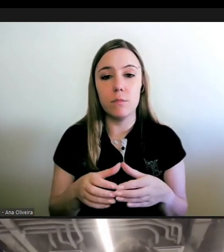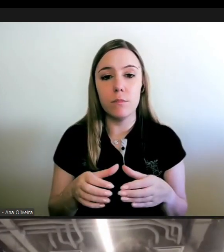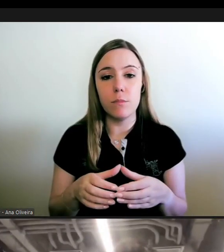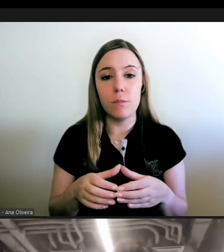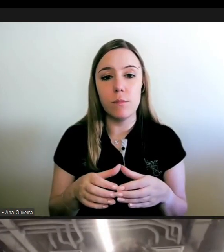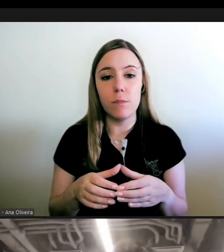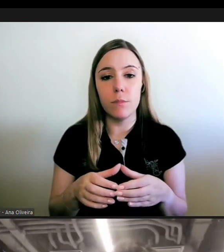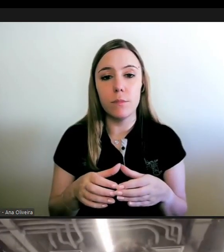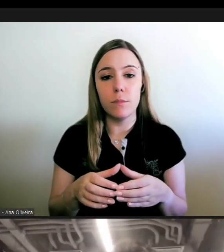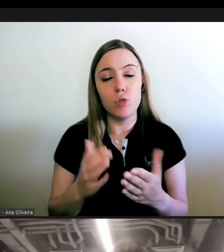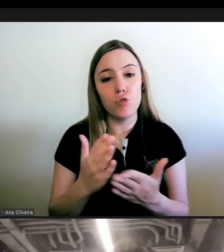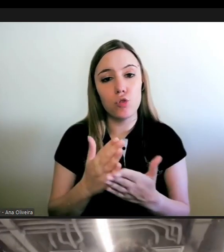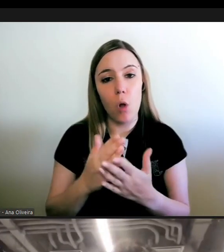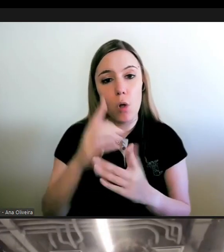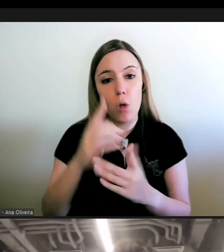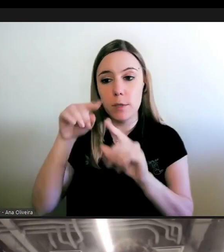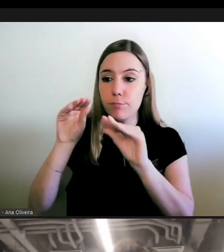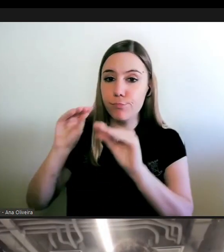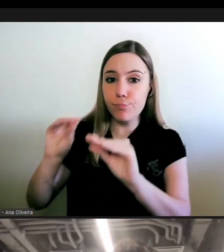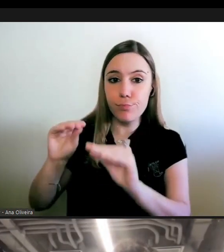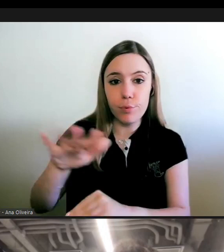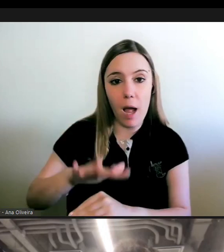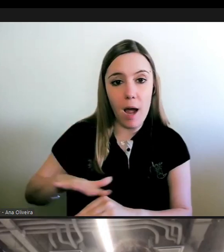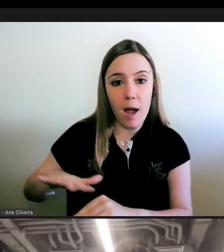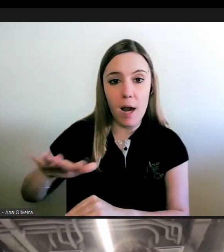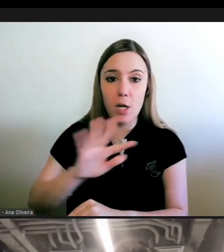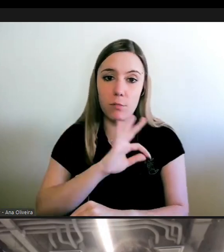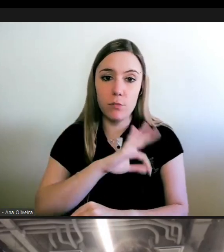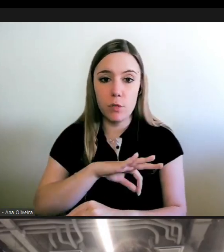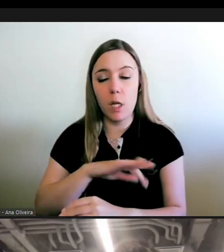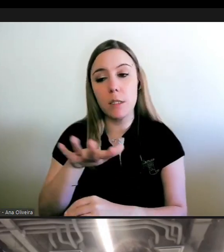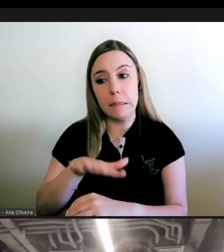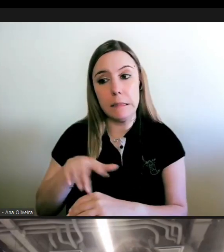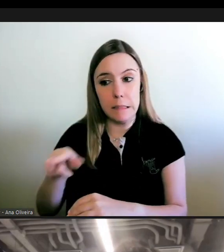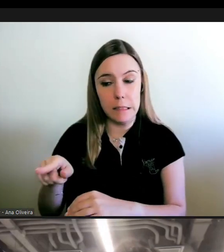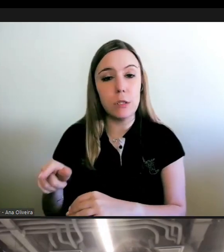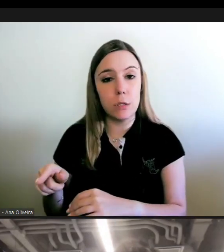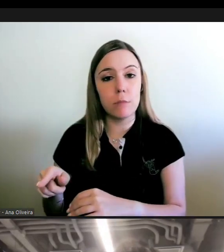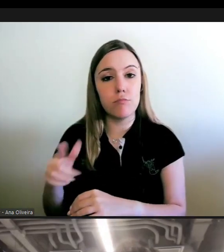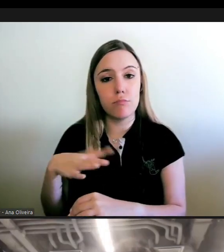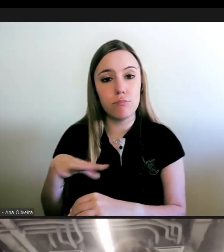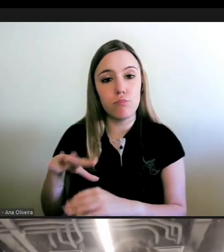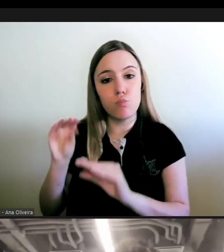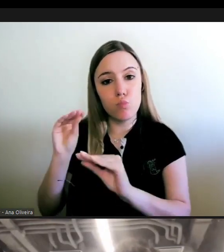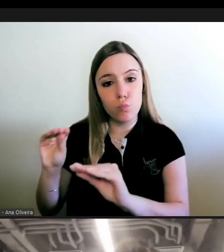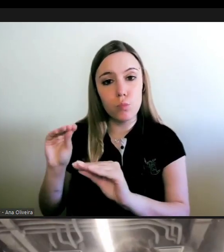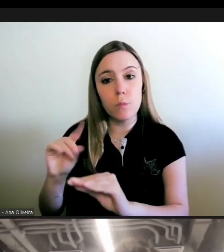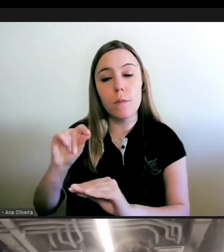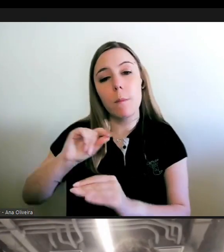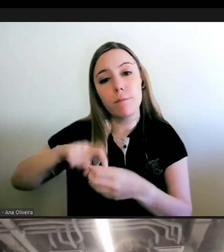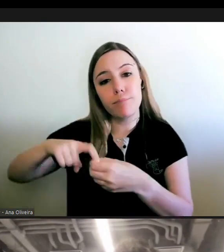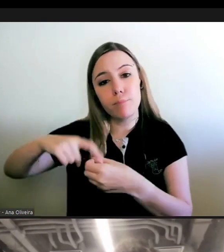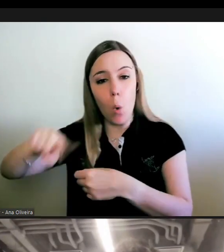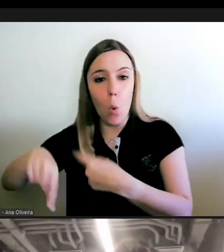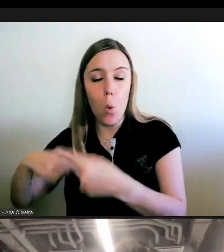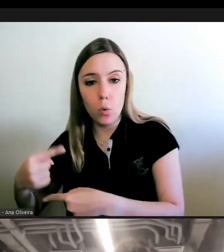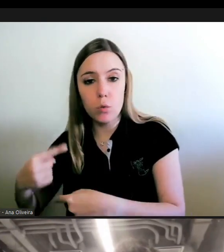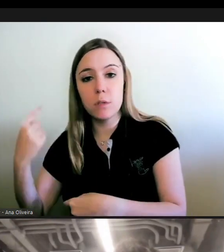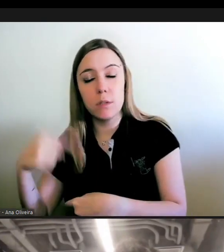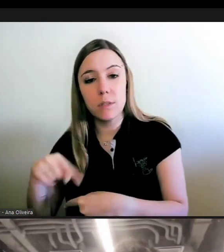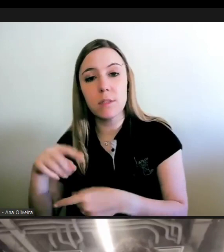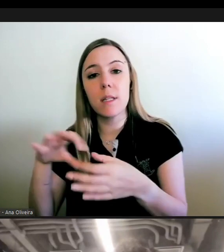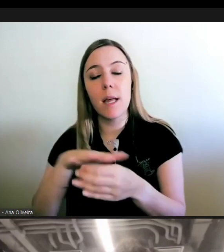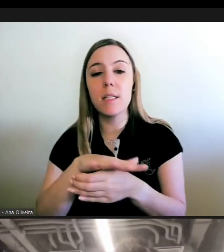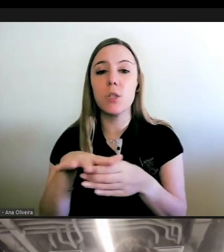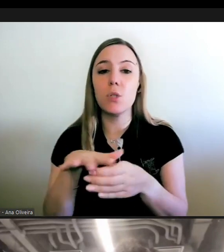a formar profissionais do setor, para além de outras parcerias que temos no quadro de